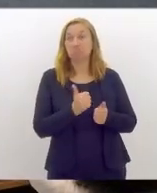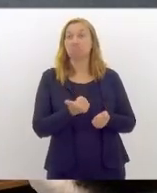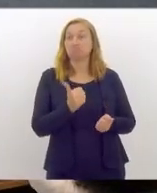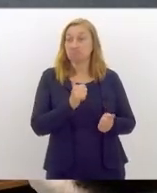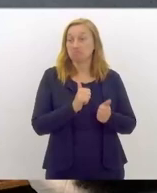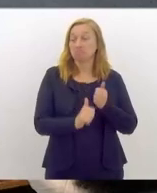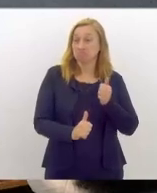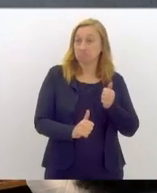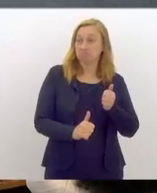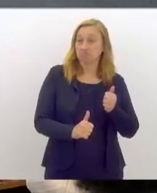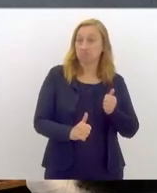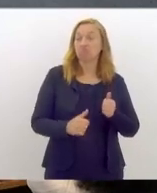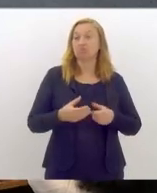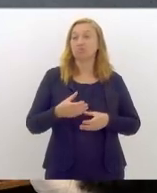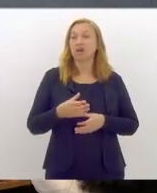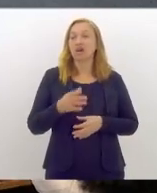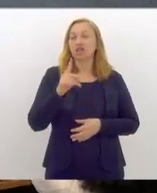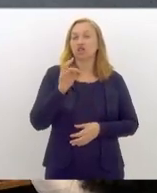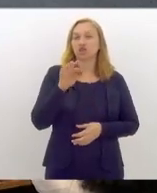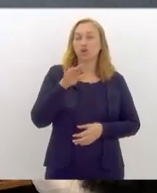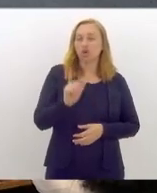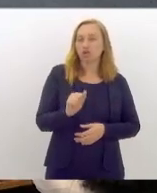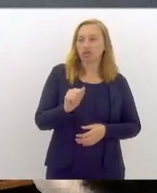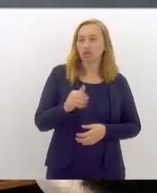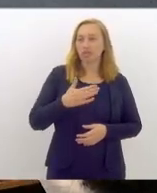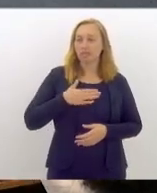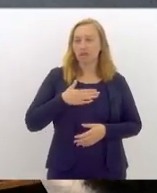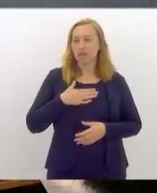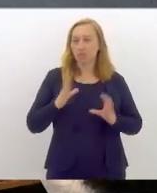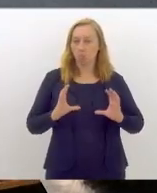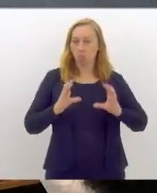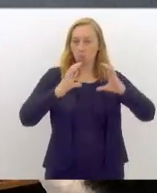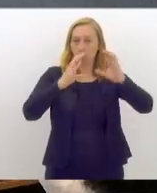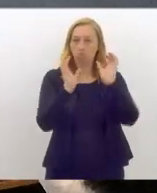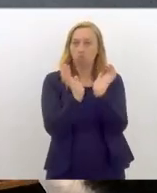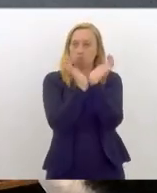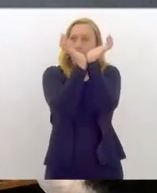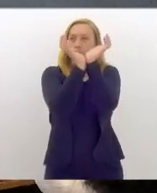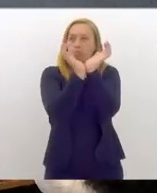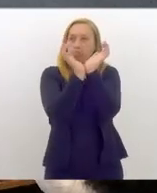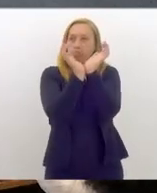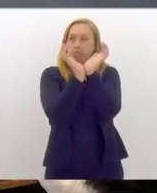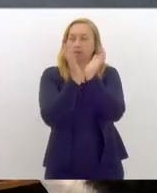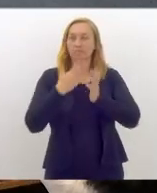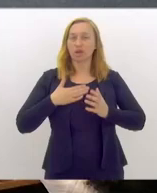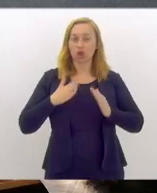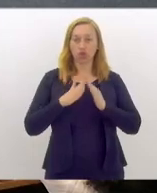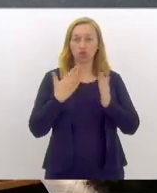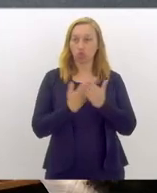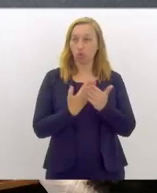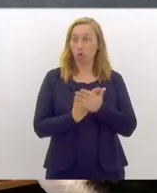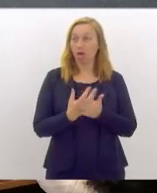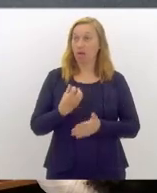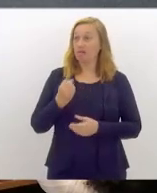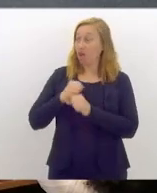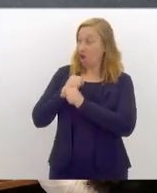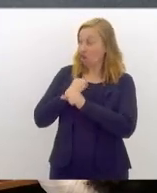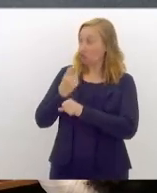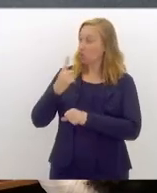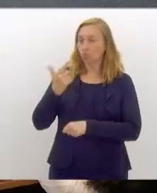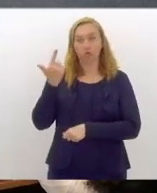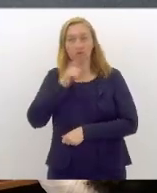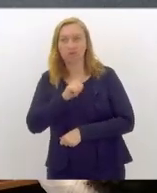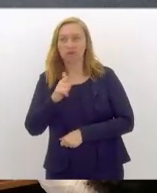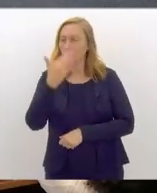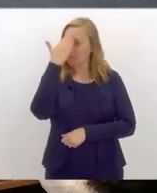medalha carreguei a tocha olímpica da minha escola colégio Nobrega peito cheio de medalhas para fazer muito tempo que não ganhava um é muito bom hein Obrigado Deputado